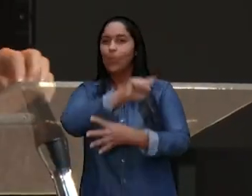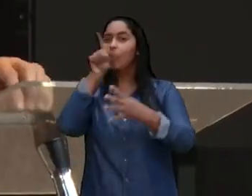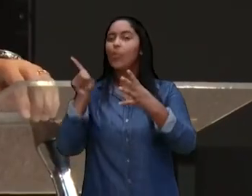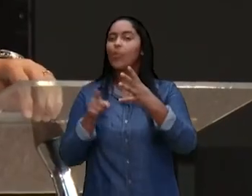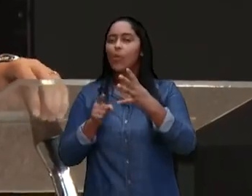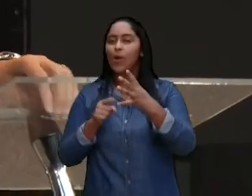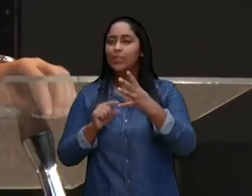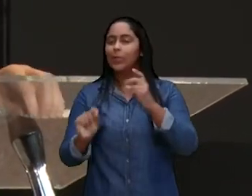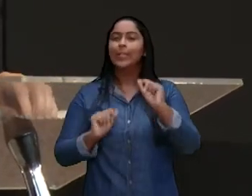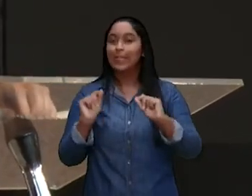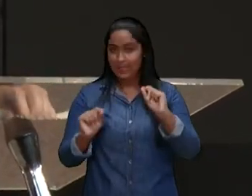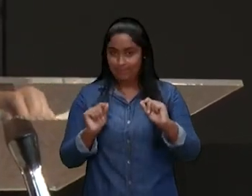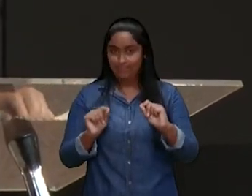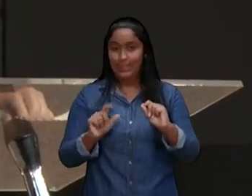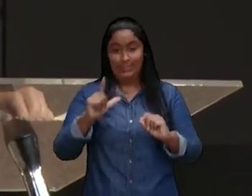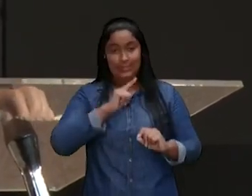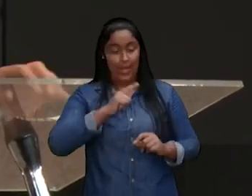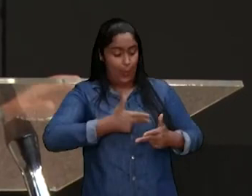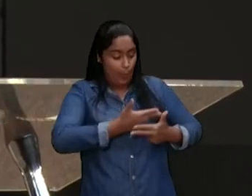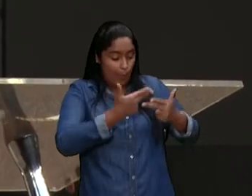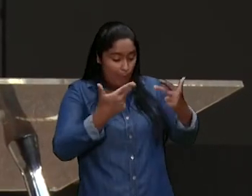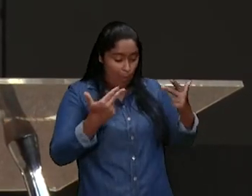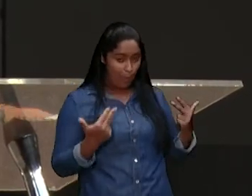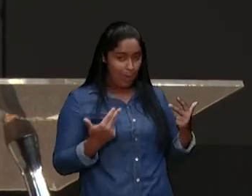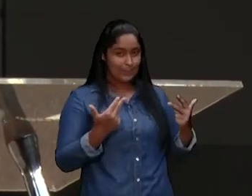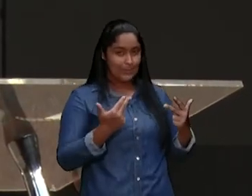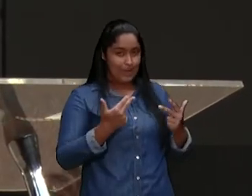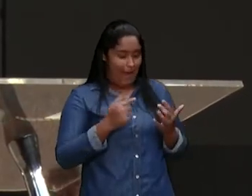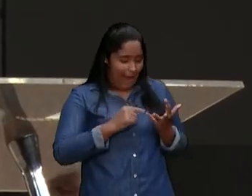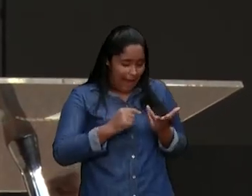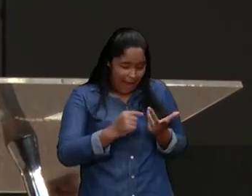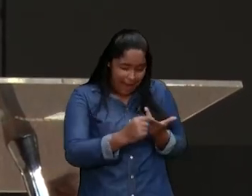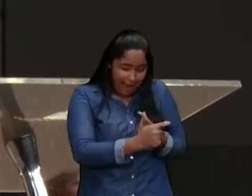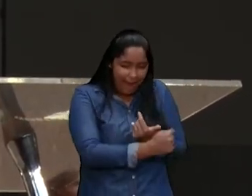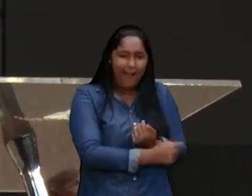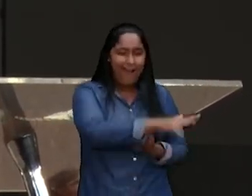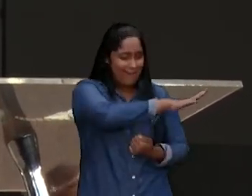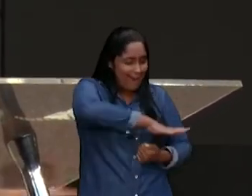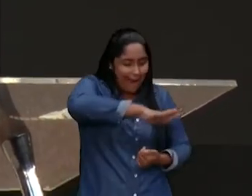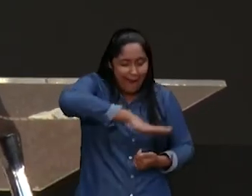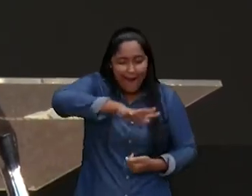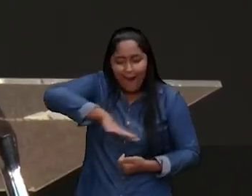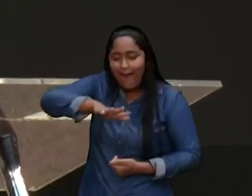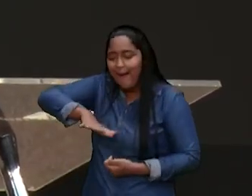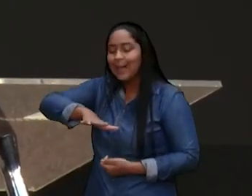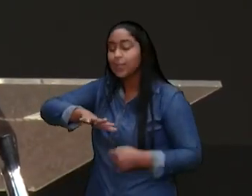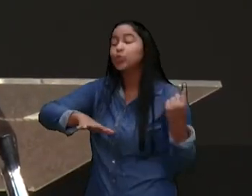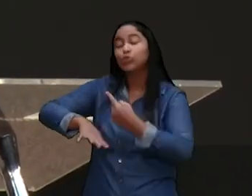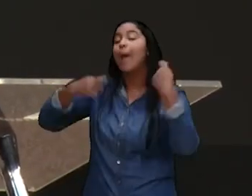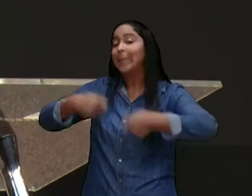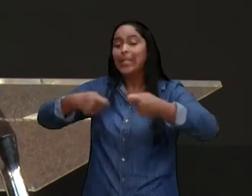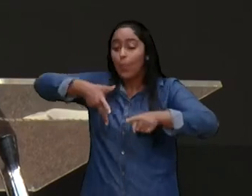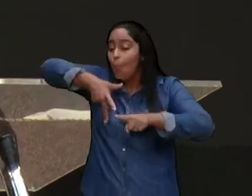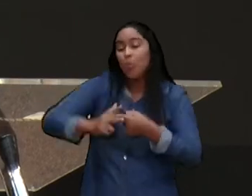áreas da vida da gente que nunca vão se endireitar se não for por uma ação de Deus em nossas vidas Versículo 11 vai dizer